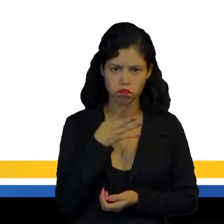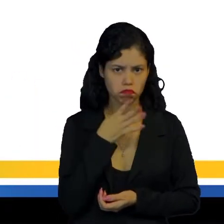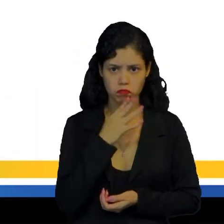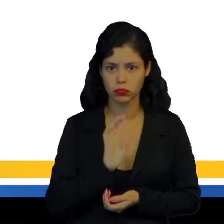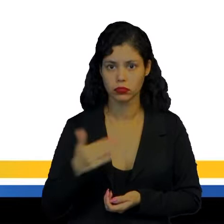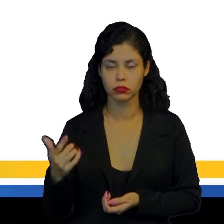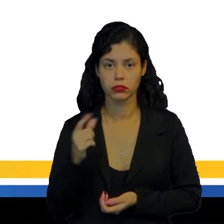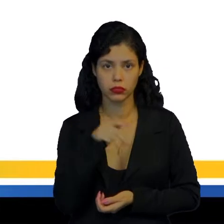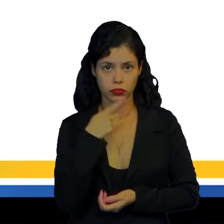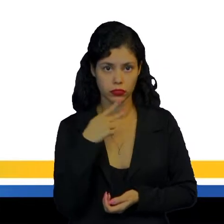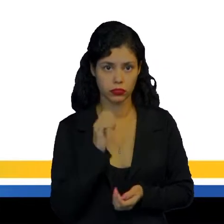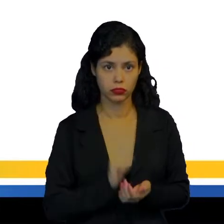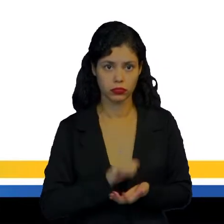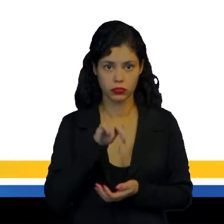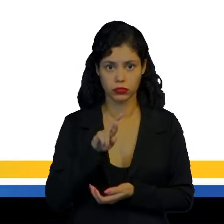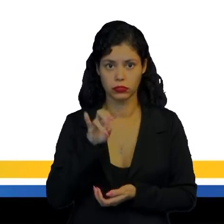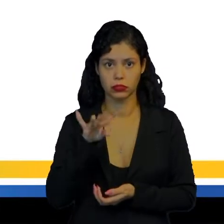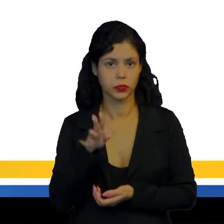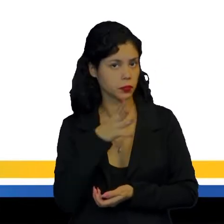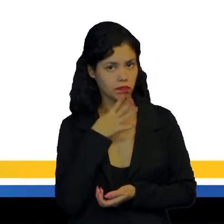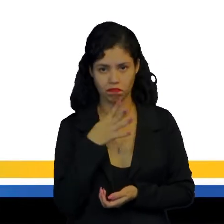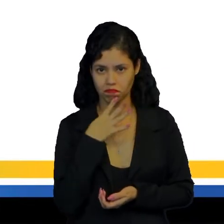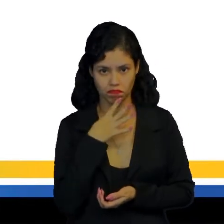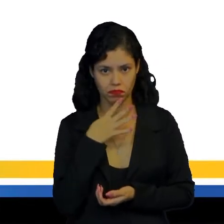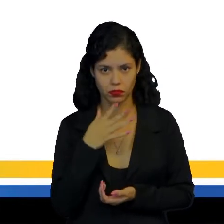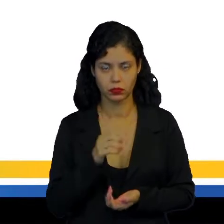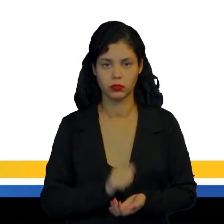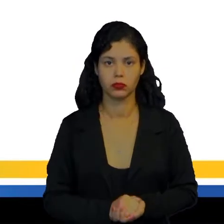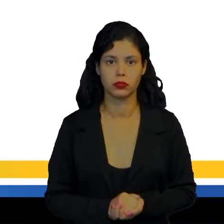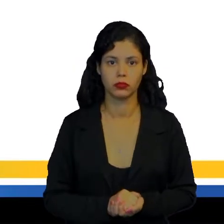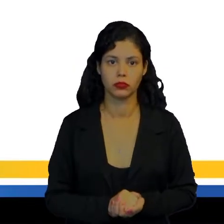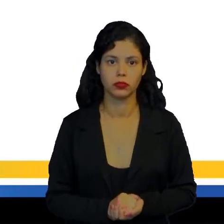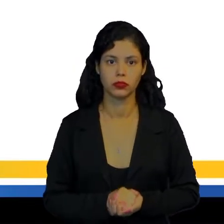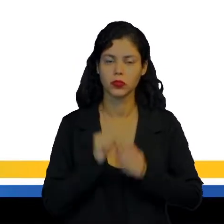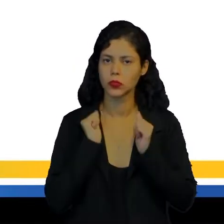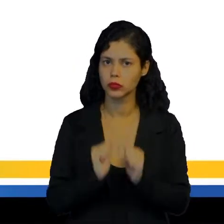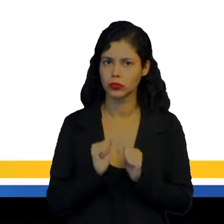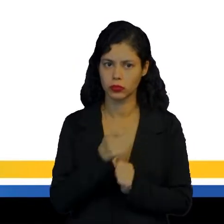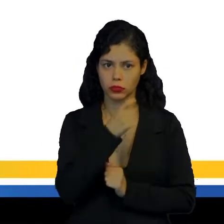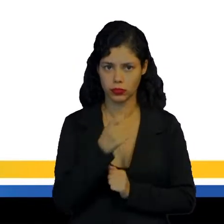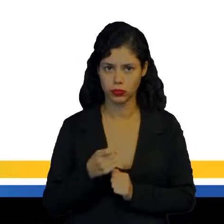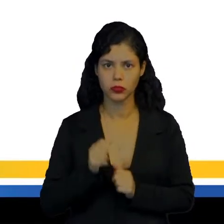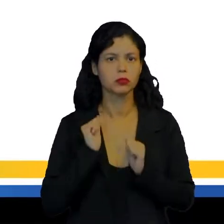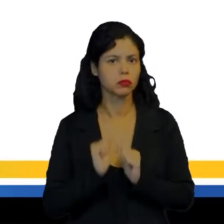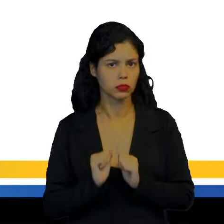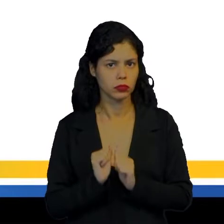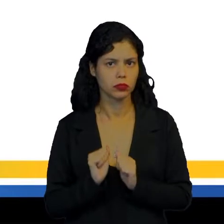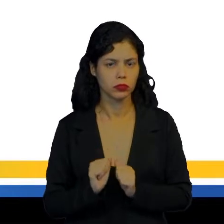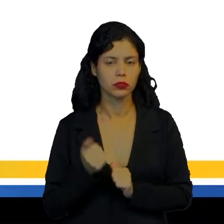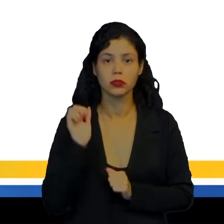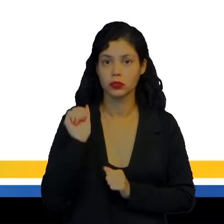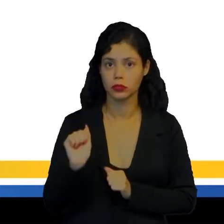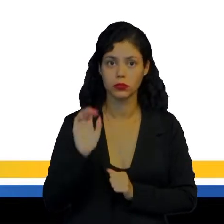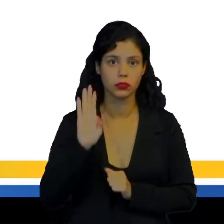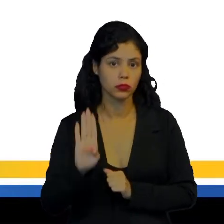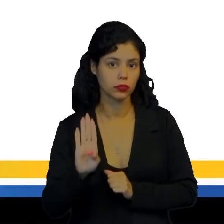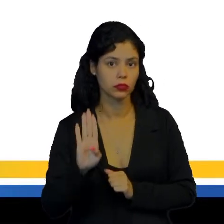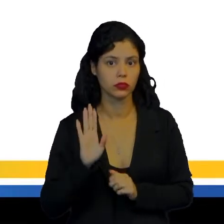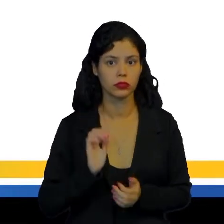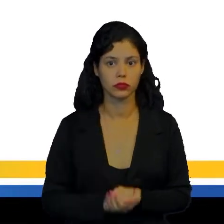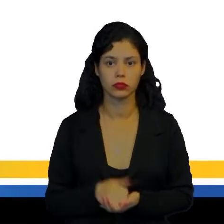desconhecida, quando ele fala uma incógnita desconhecida, tá? Pode ser o x? Pode ser um A, um